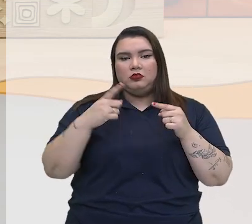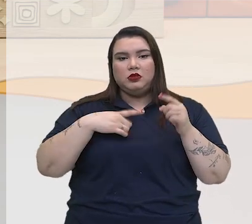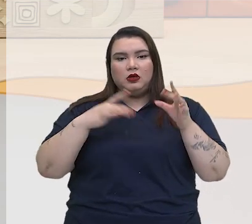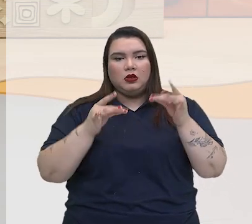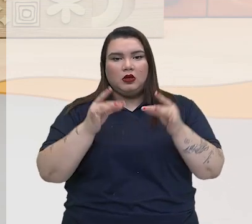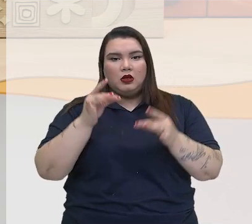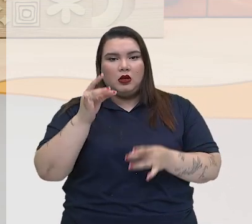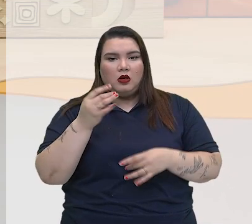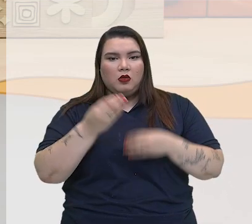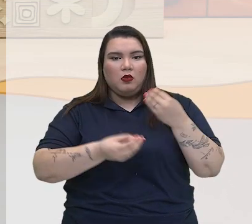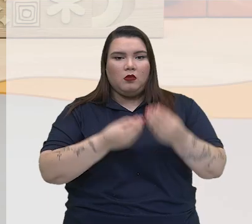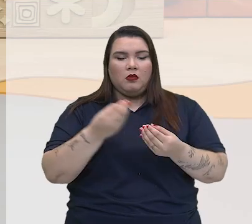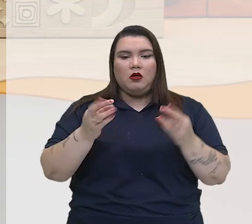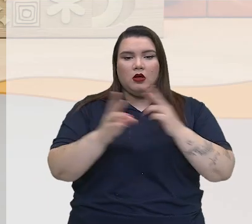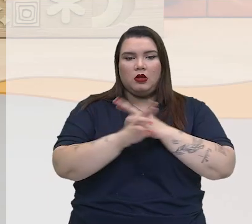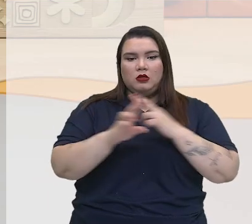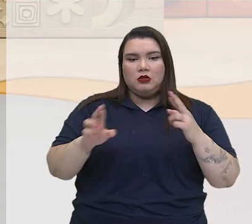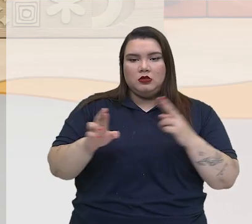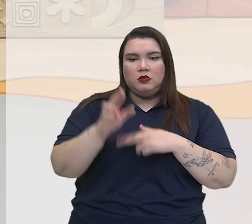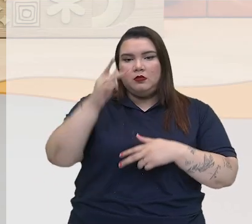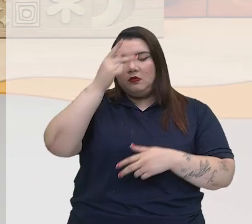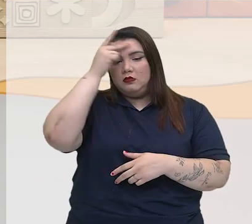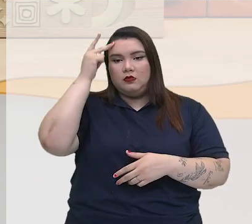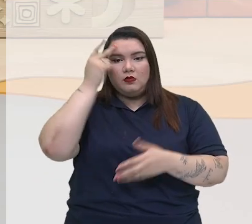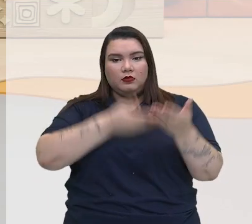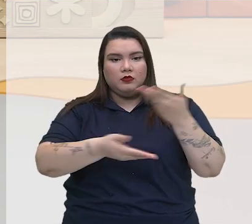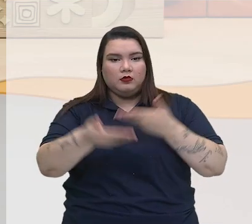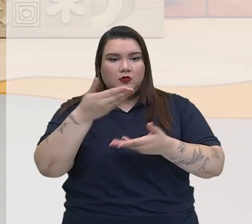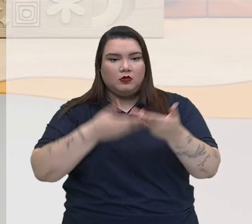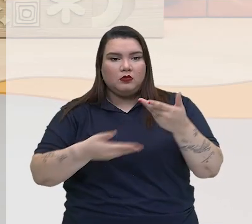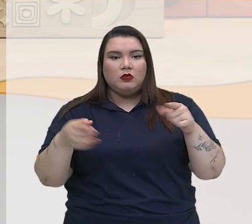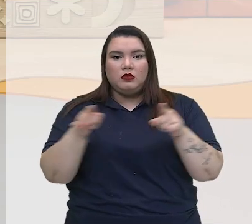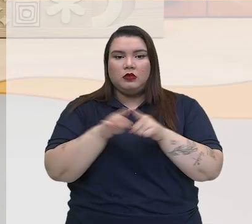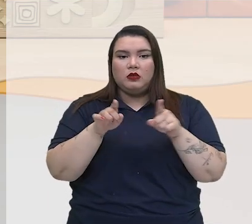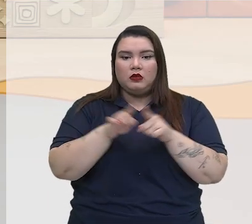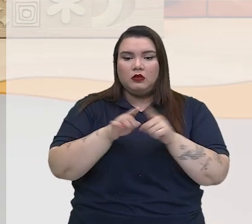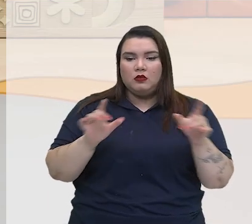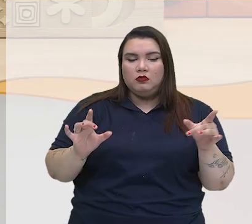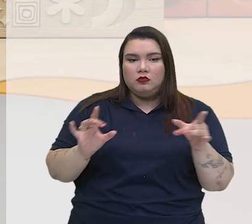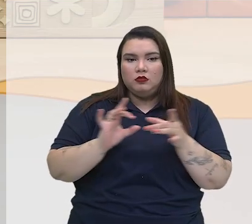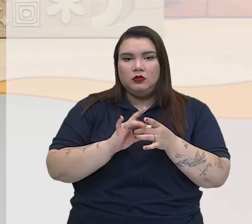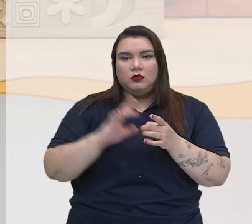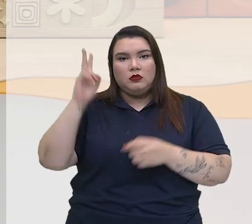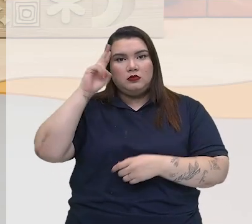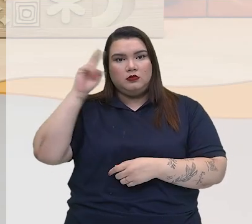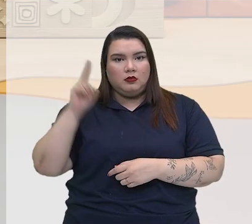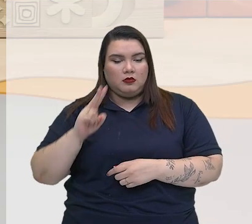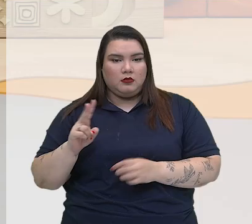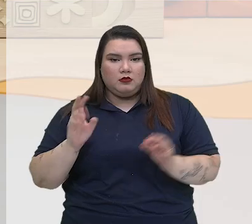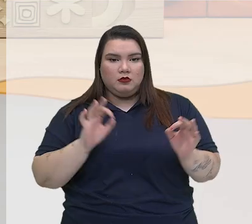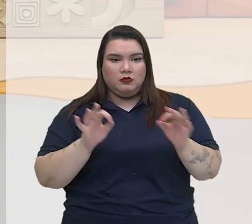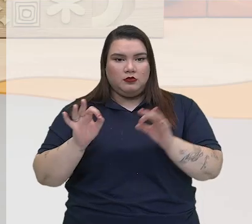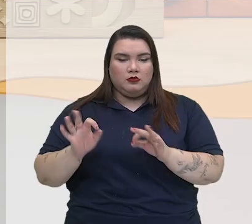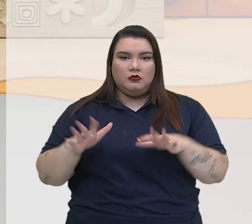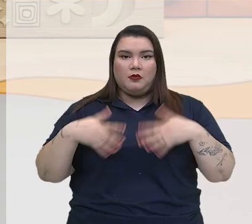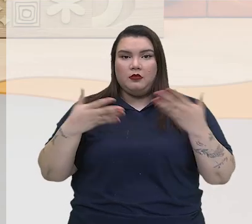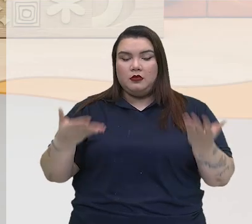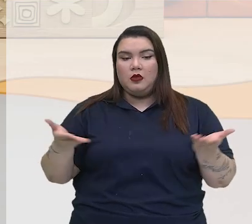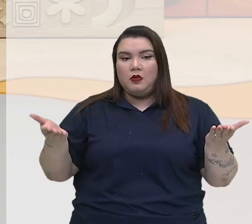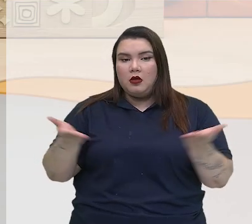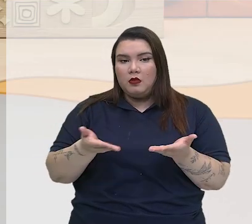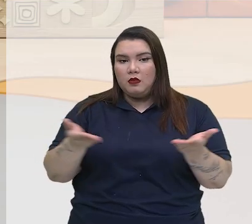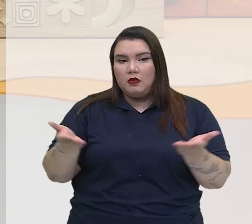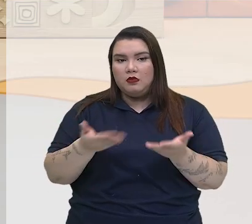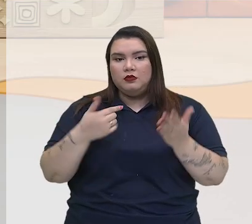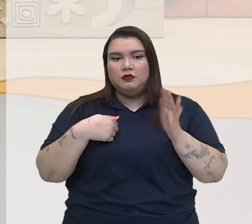as nossas relações com as pessoas, moldando até mesmo a nossa história. E neste